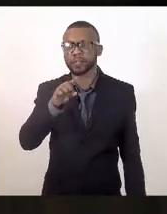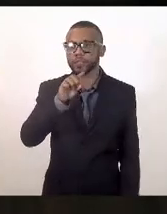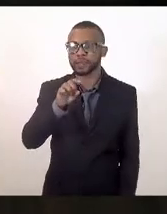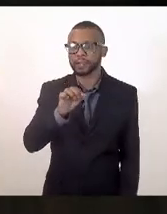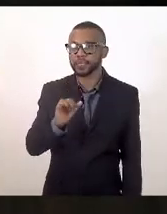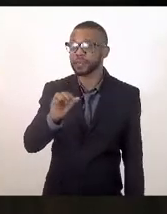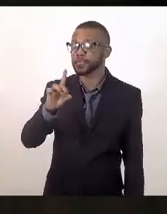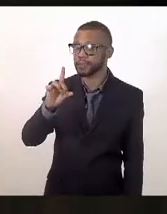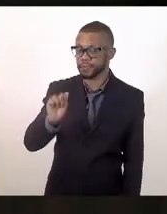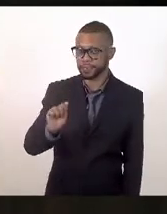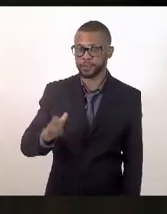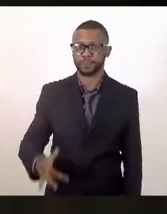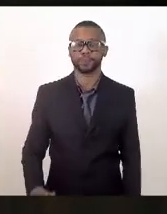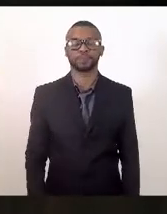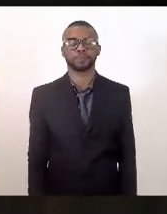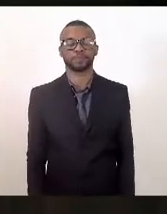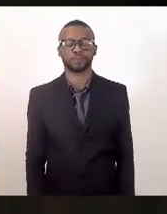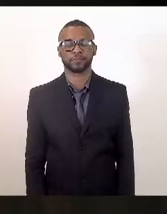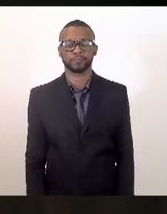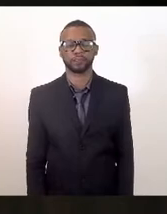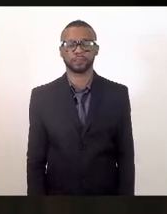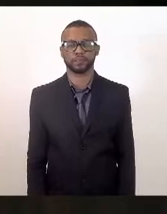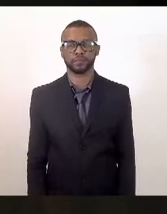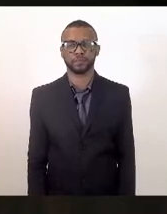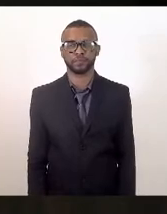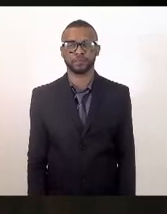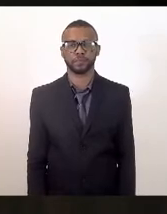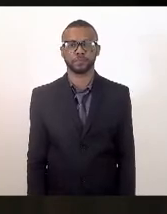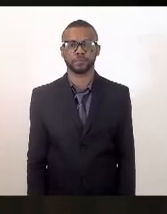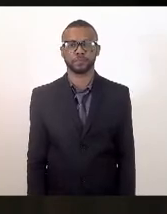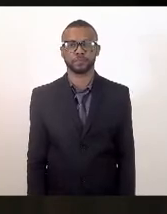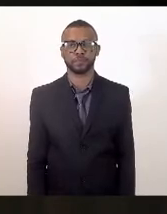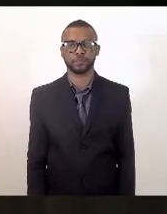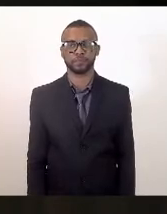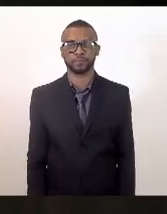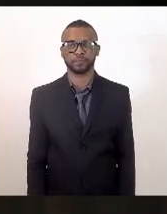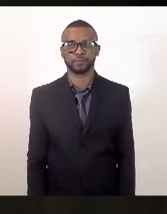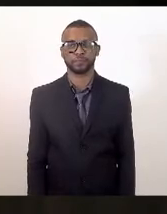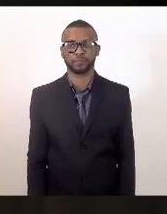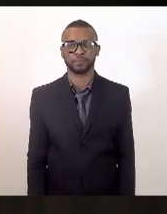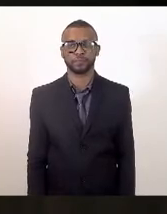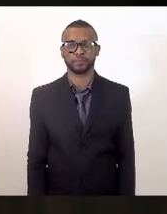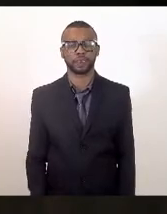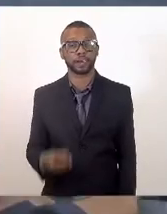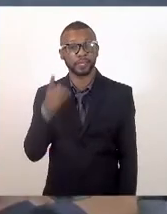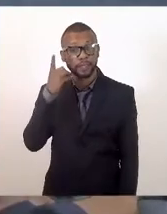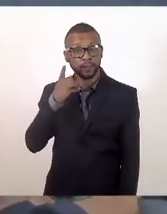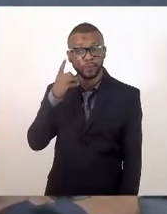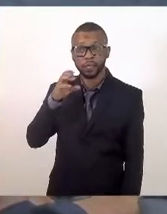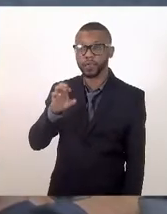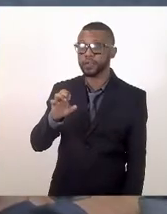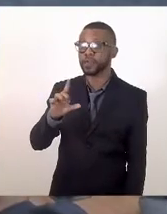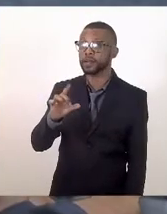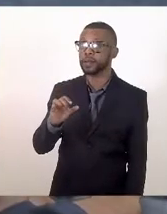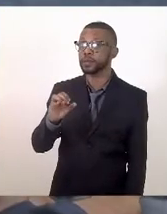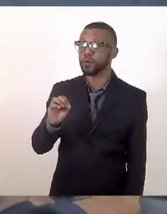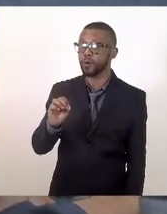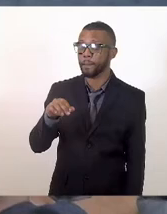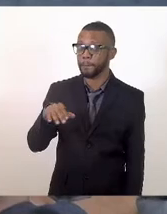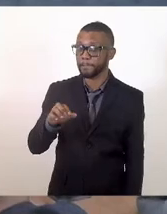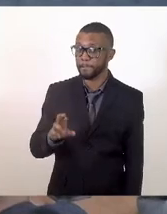Deputada Zeida. Deputado Noel de Carvalho. Deputado Eliomar Coelho.